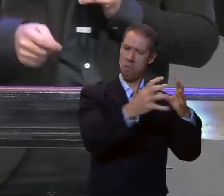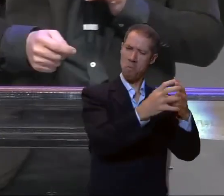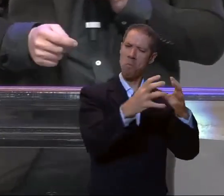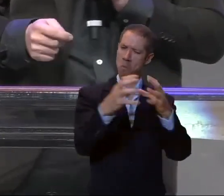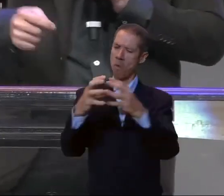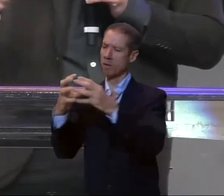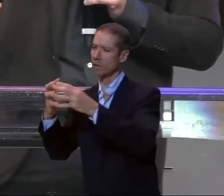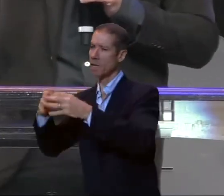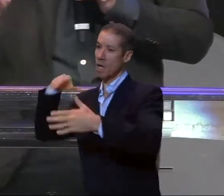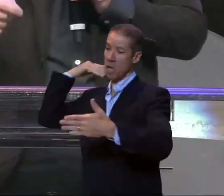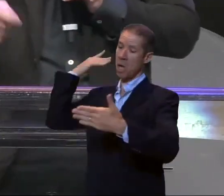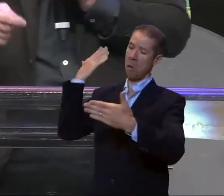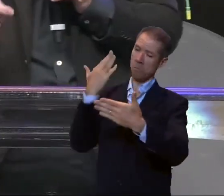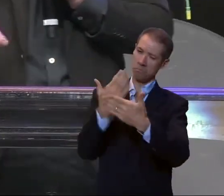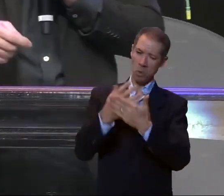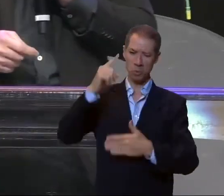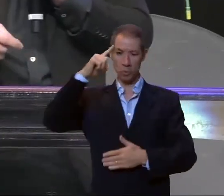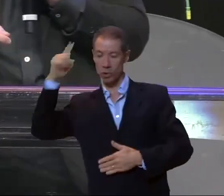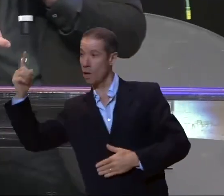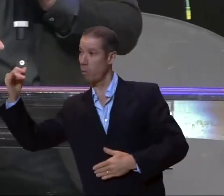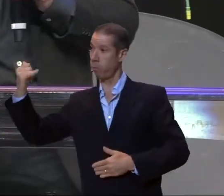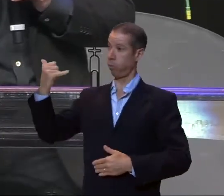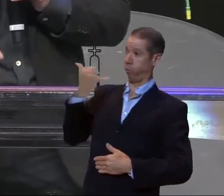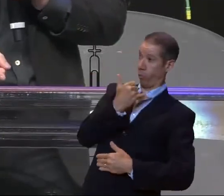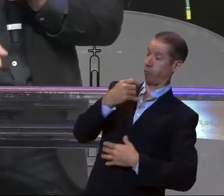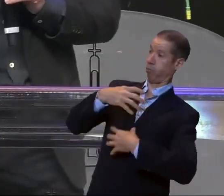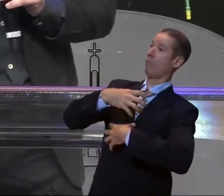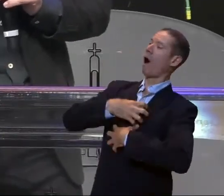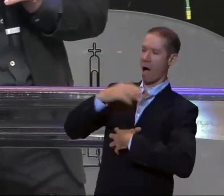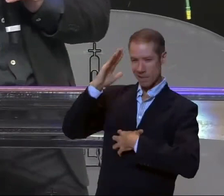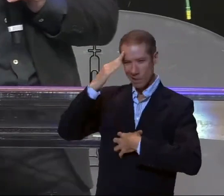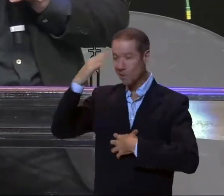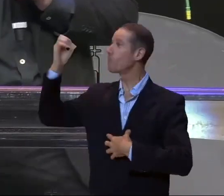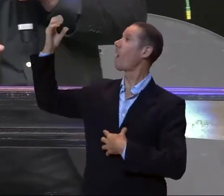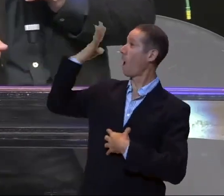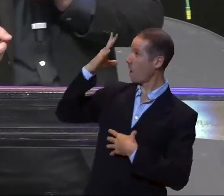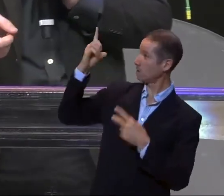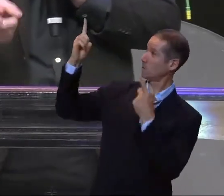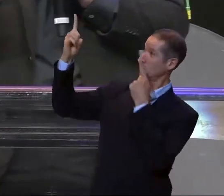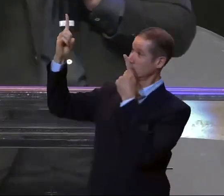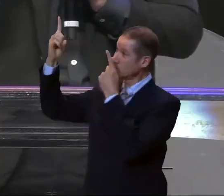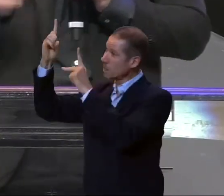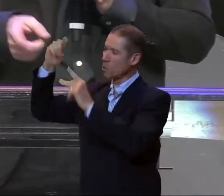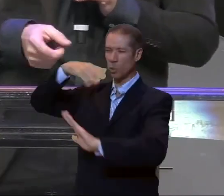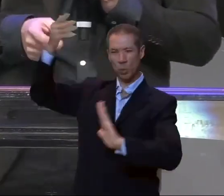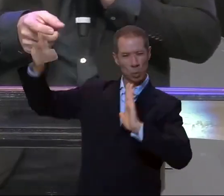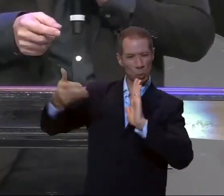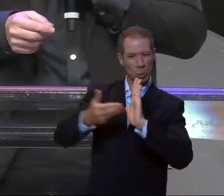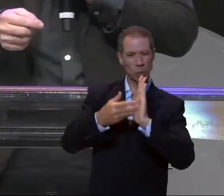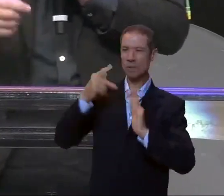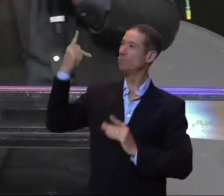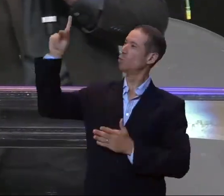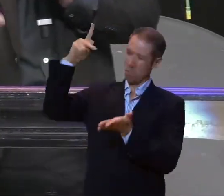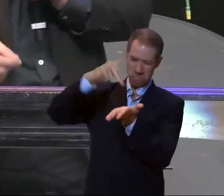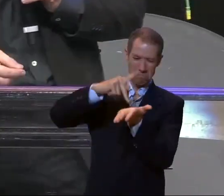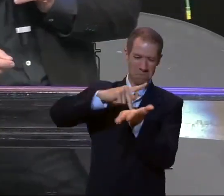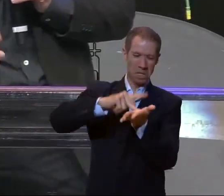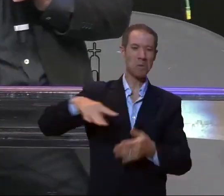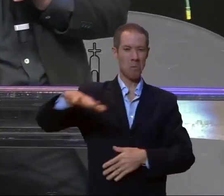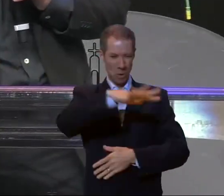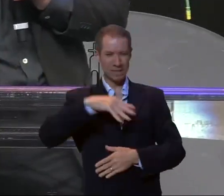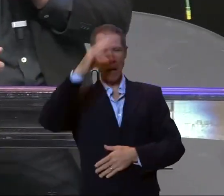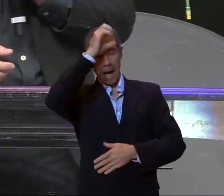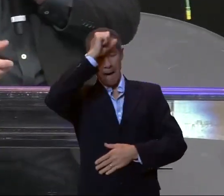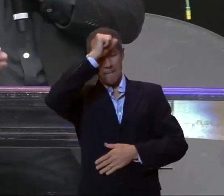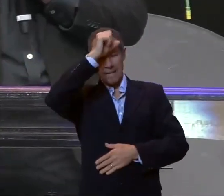desde o dia em que o ouviram e entenderam a graça de Deus em toda a sua verdade. Vocês o aprenderam